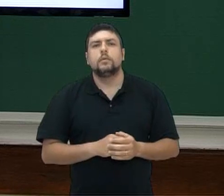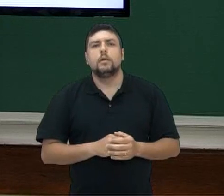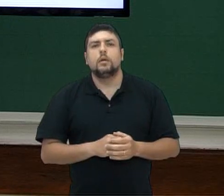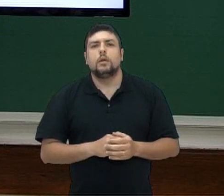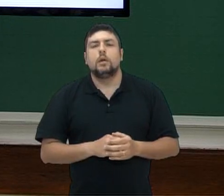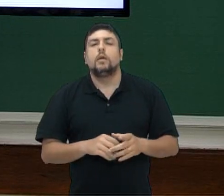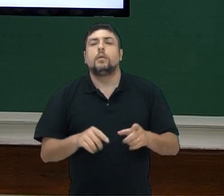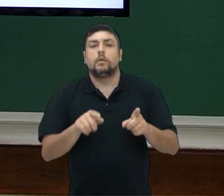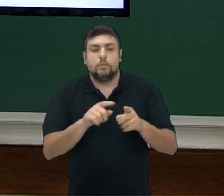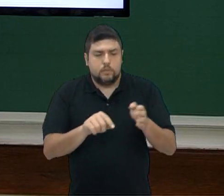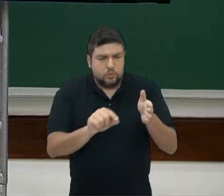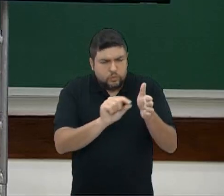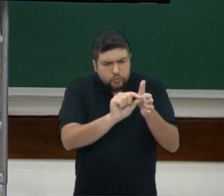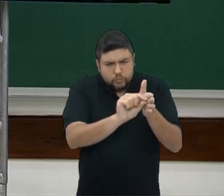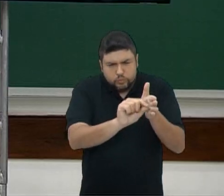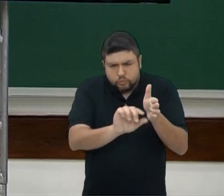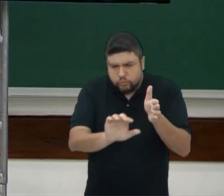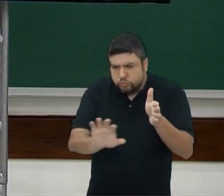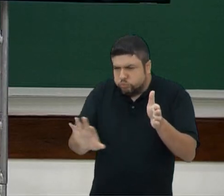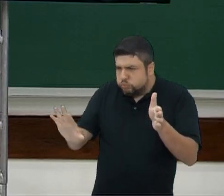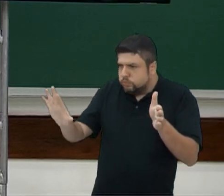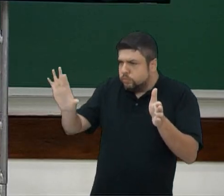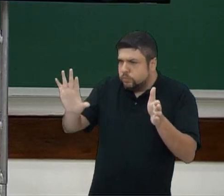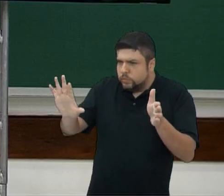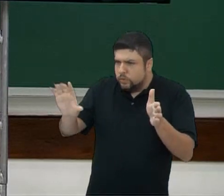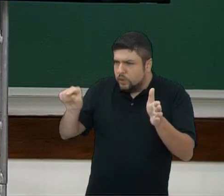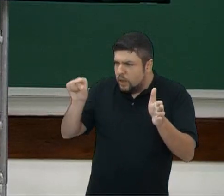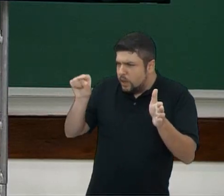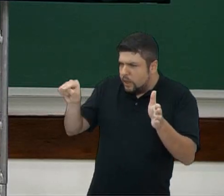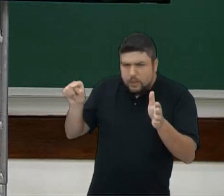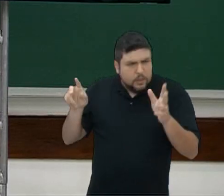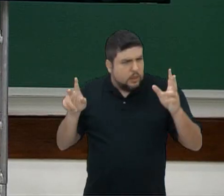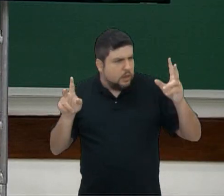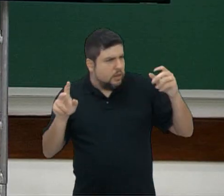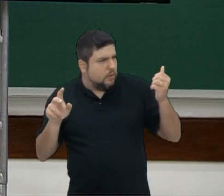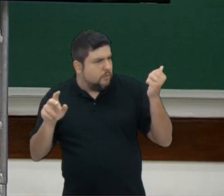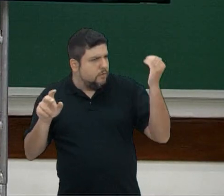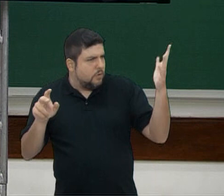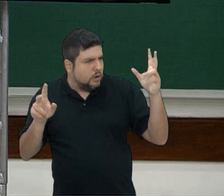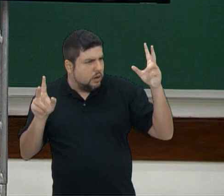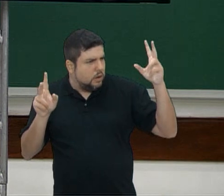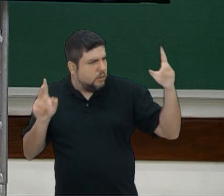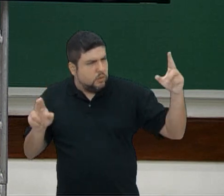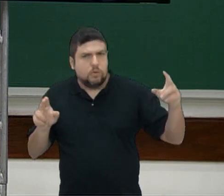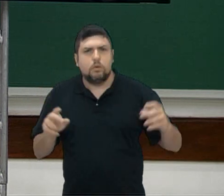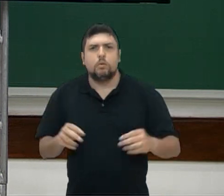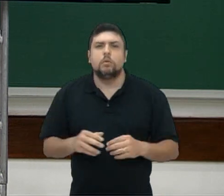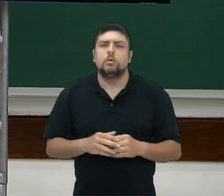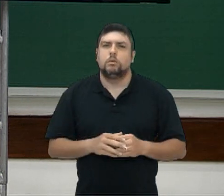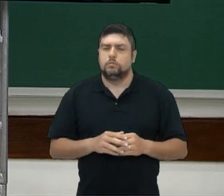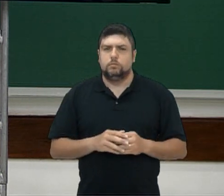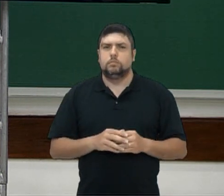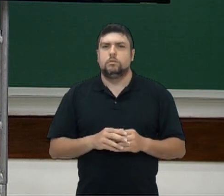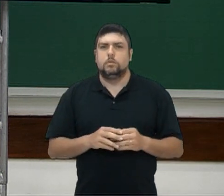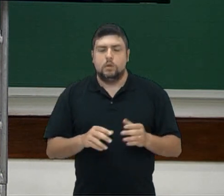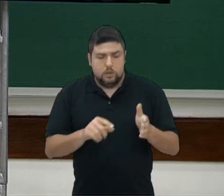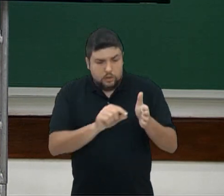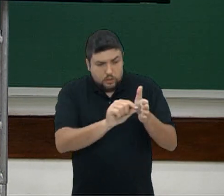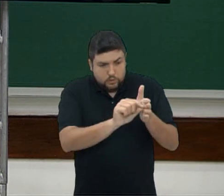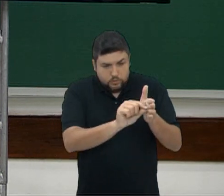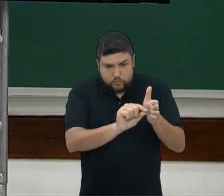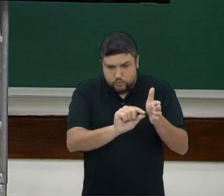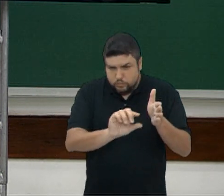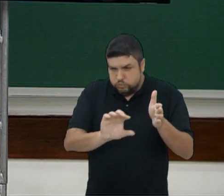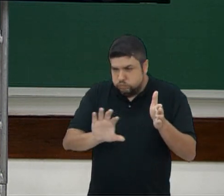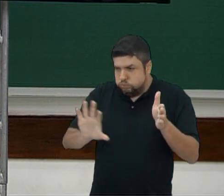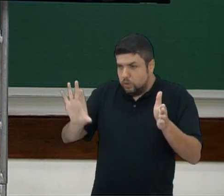objeto observado. O que podemos observar ali, quando você acaba tendo esse conceito da câmara escura, a imagem que aparece, ela